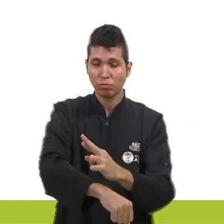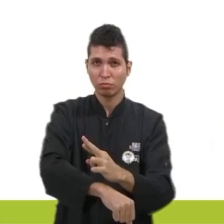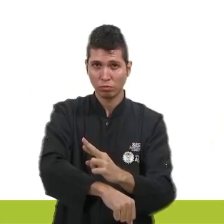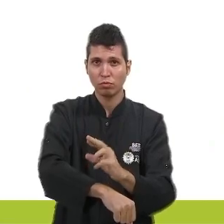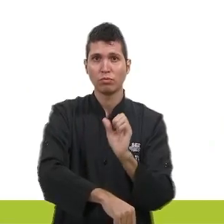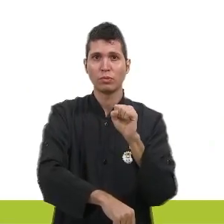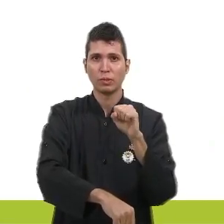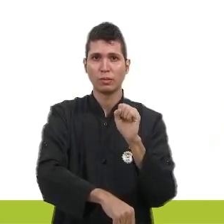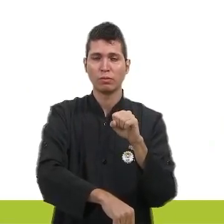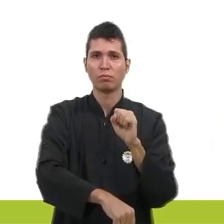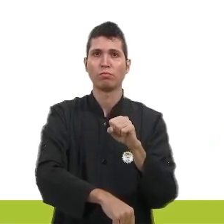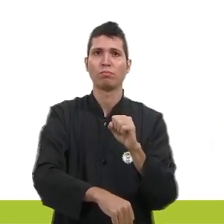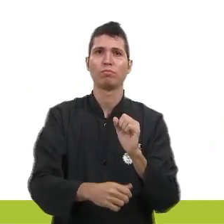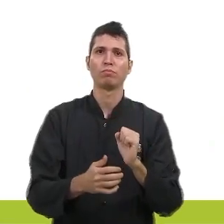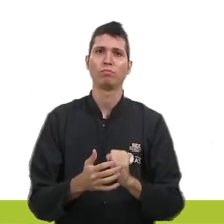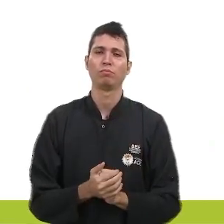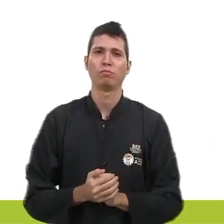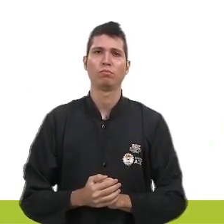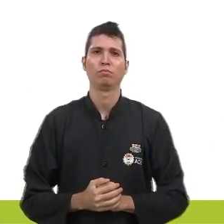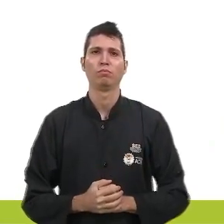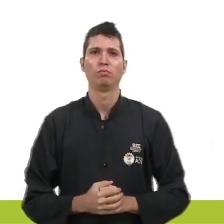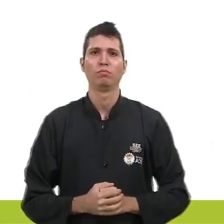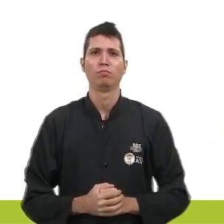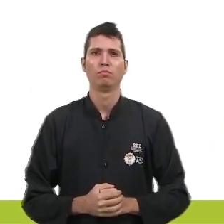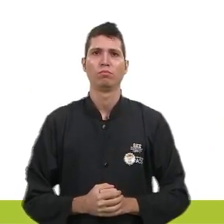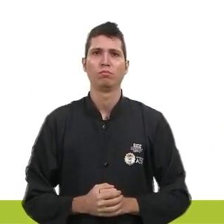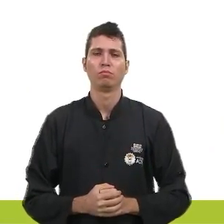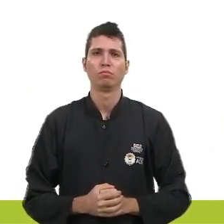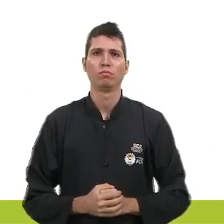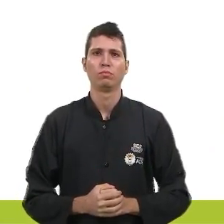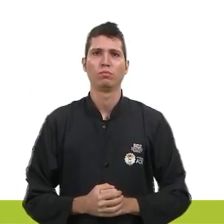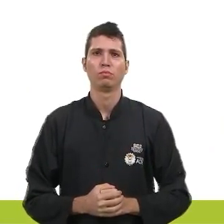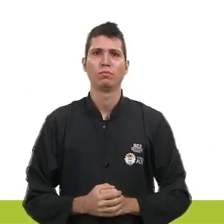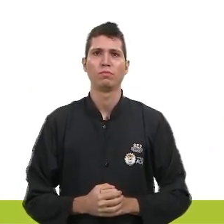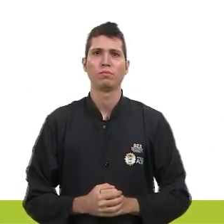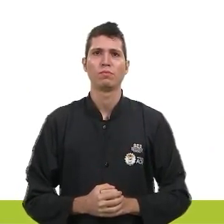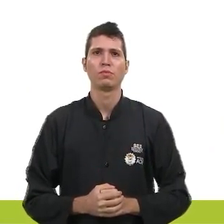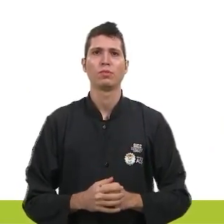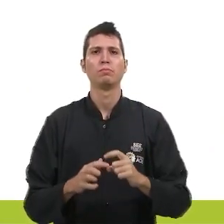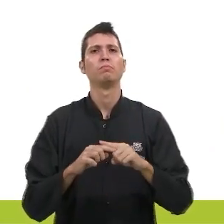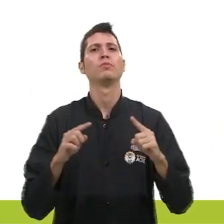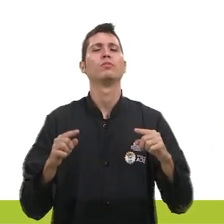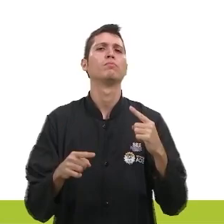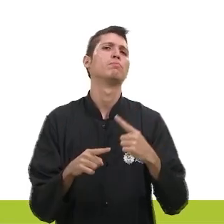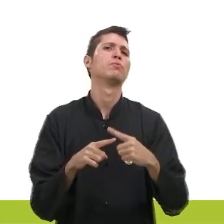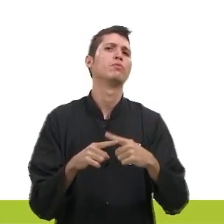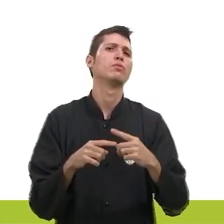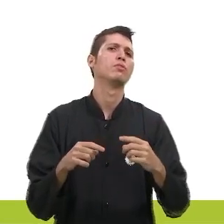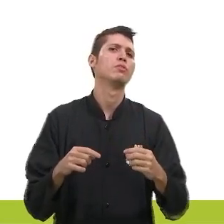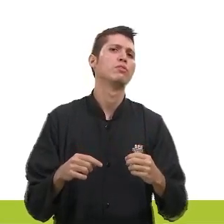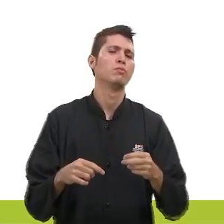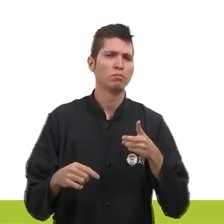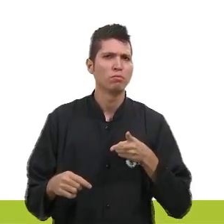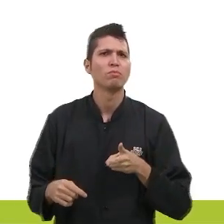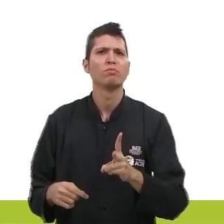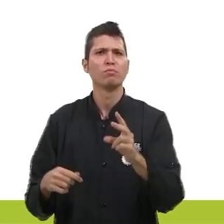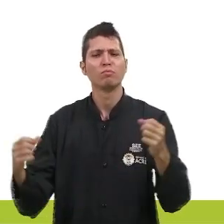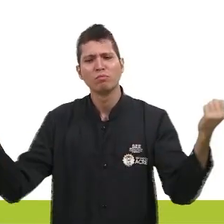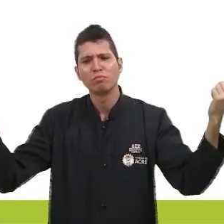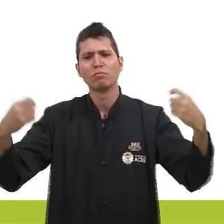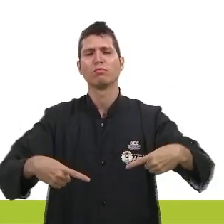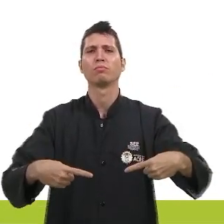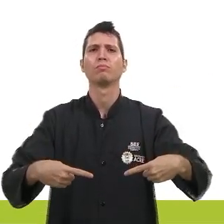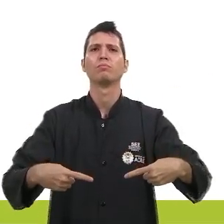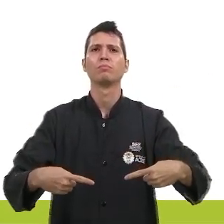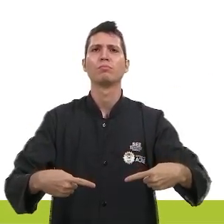ao cristianismo, todos eram cristãos. Beleza. Mas o que gerou esse novo conflito entre as próprias províncias entre si?